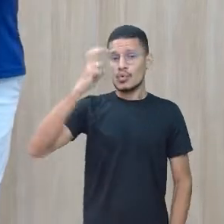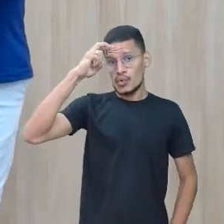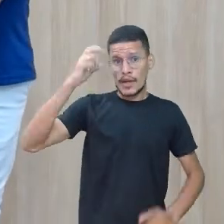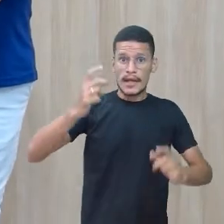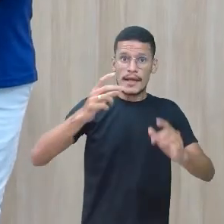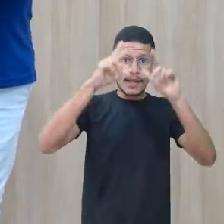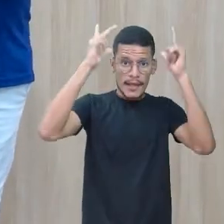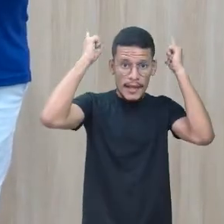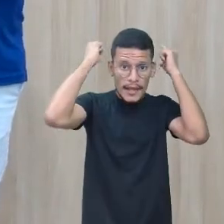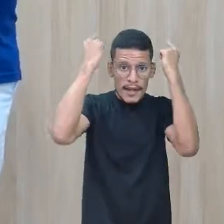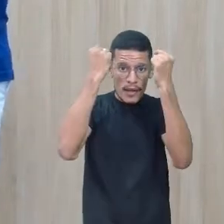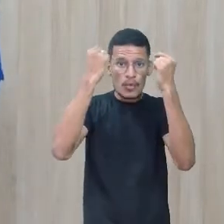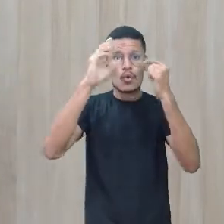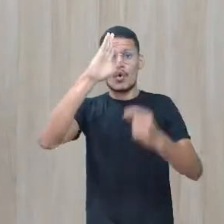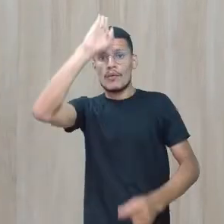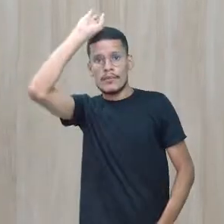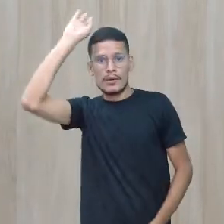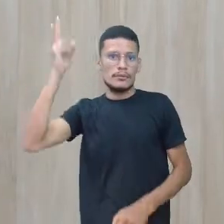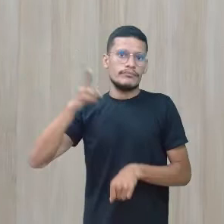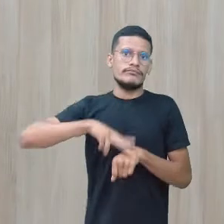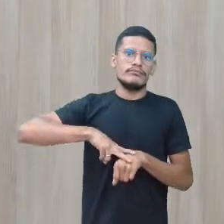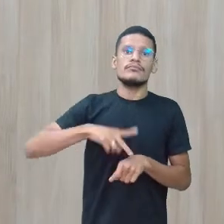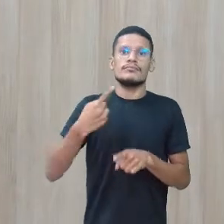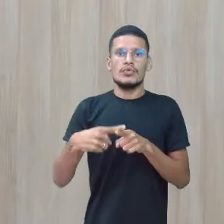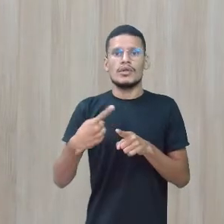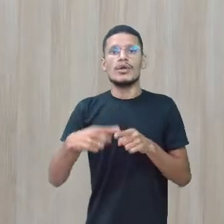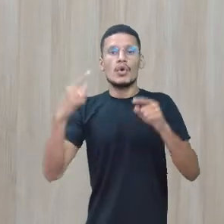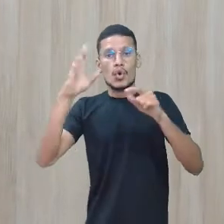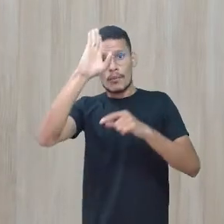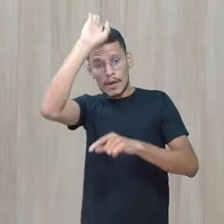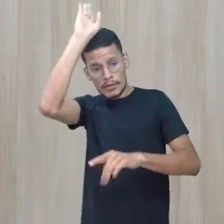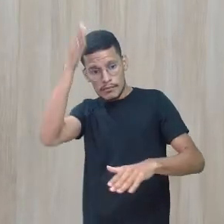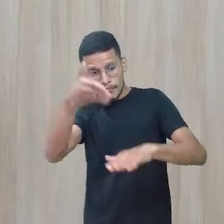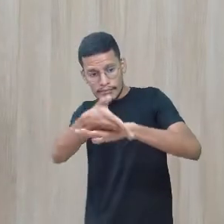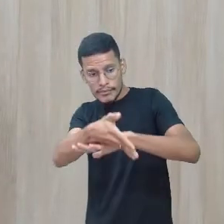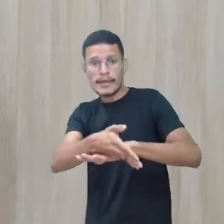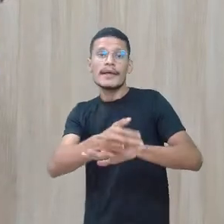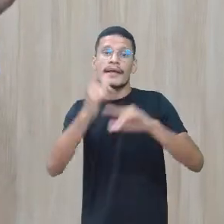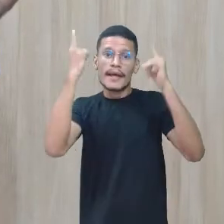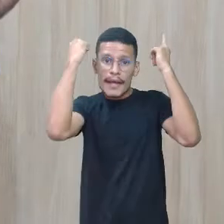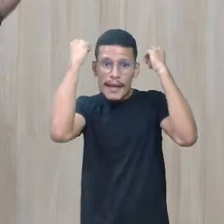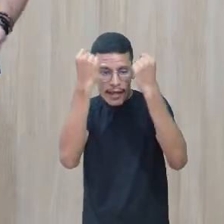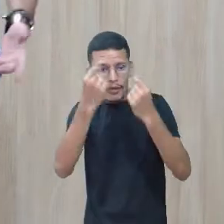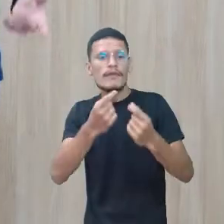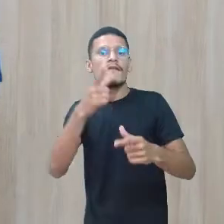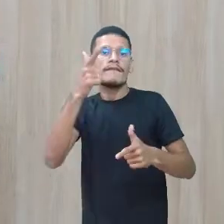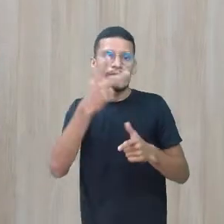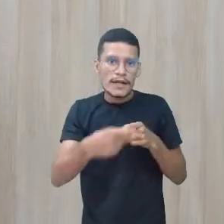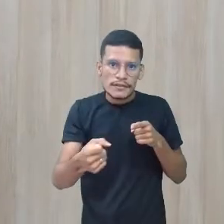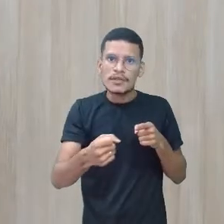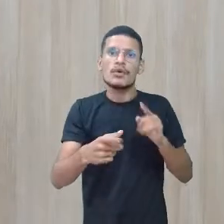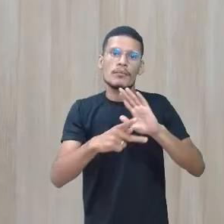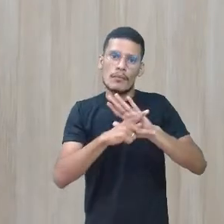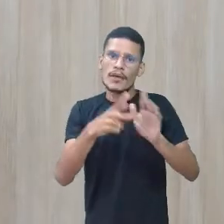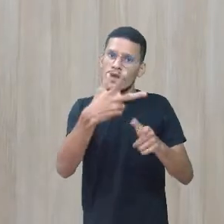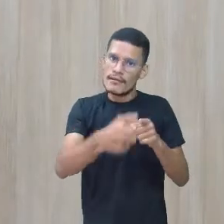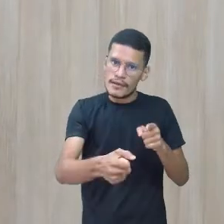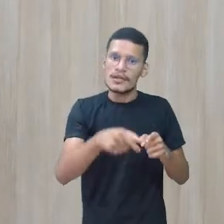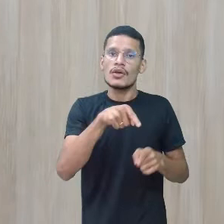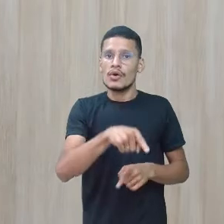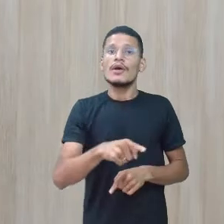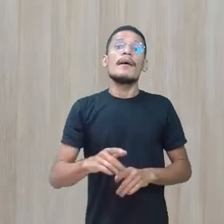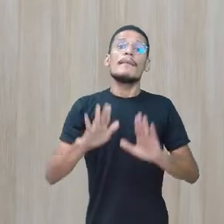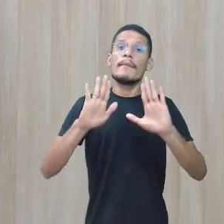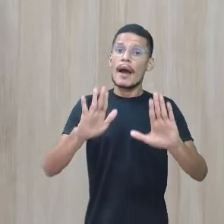invadido, né, território da Grécia, né, dominado, né, os gregos, né, pela força das armas, mas foram, de